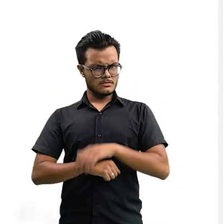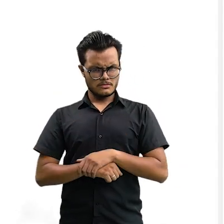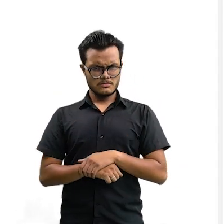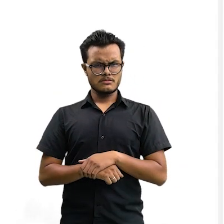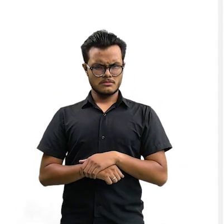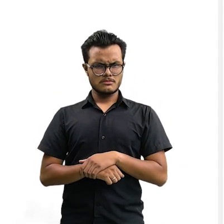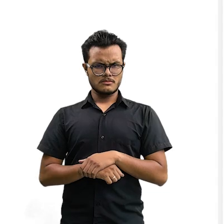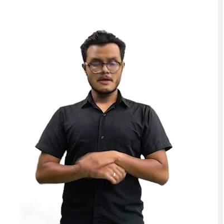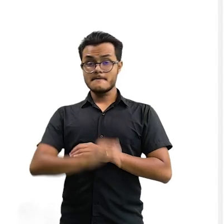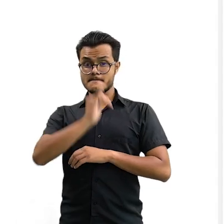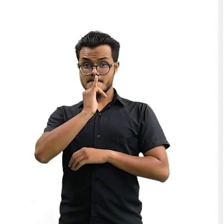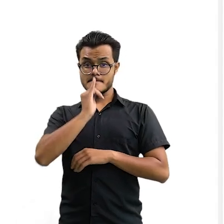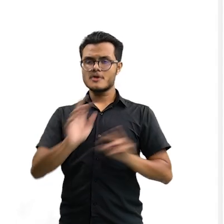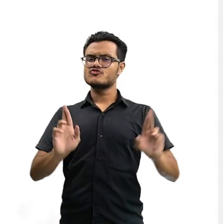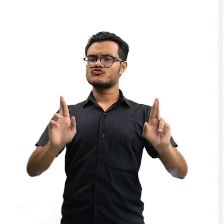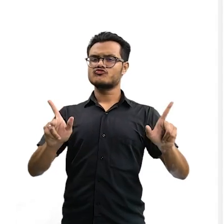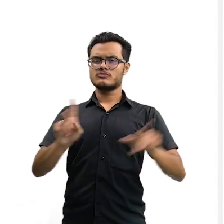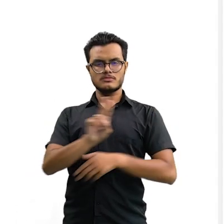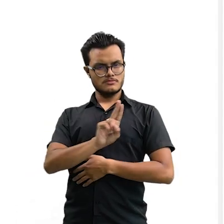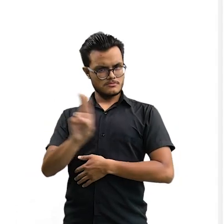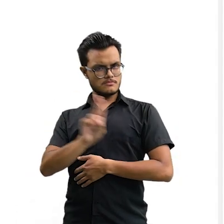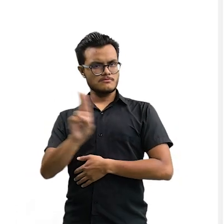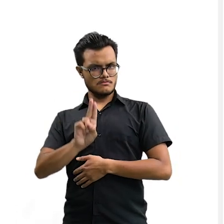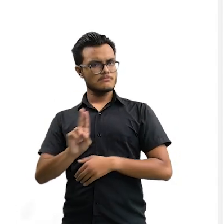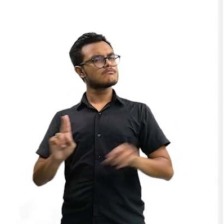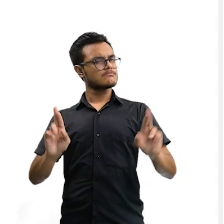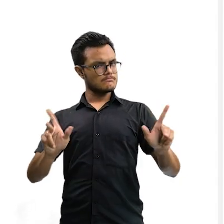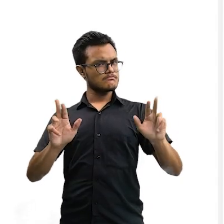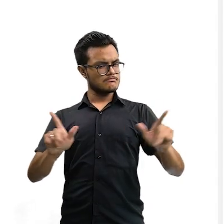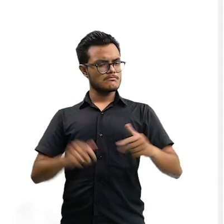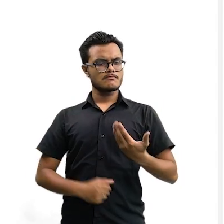carbônico, eu ia chamar de